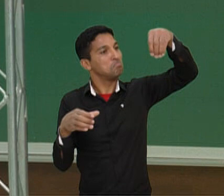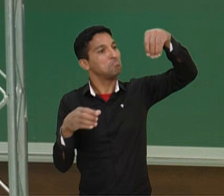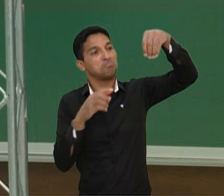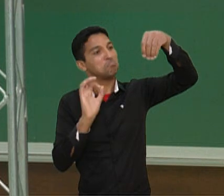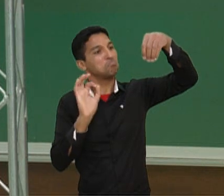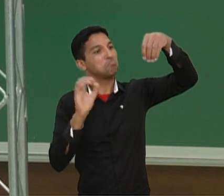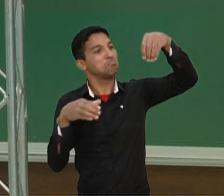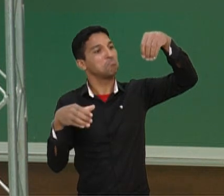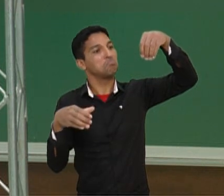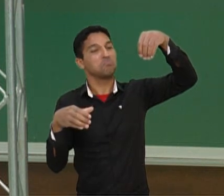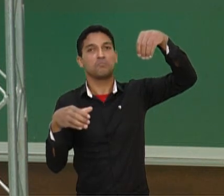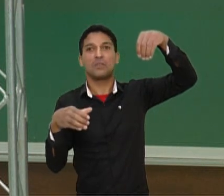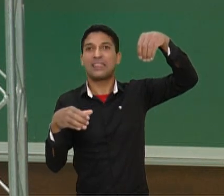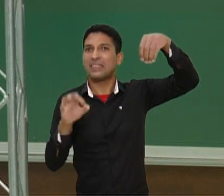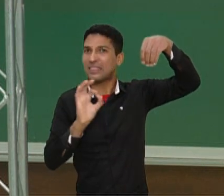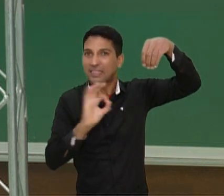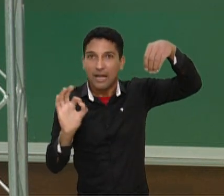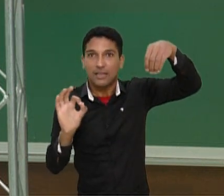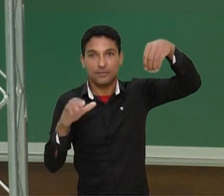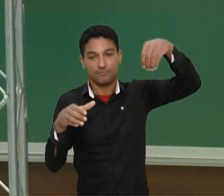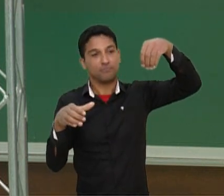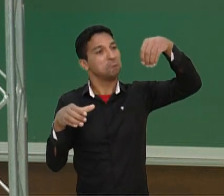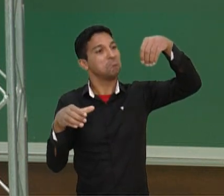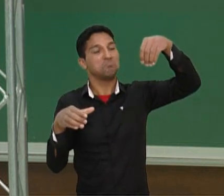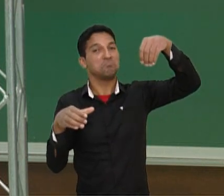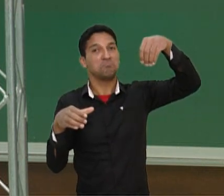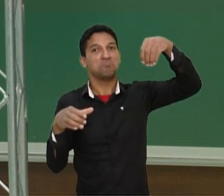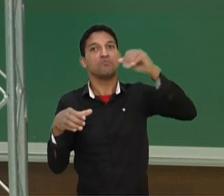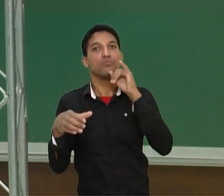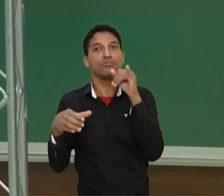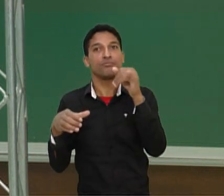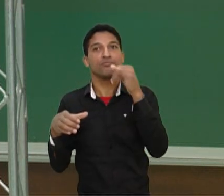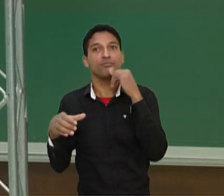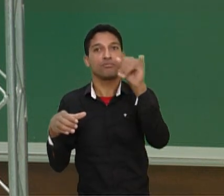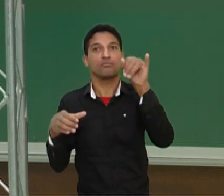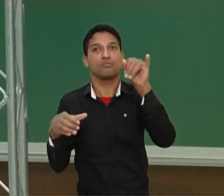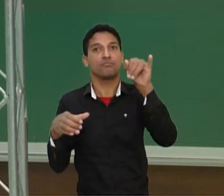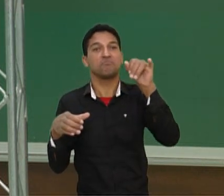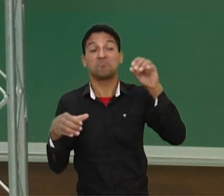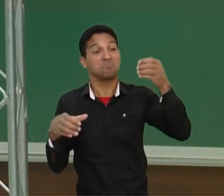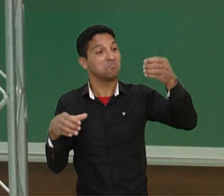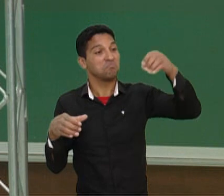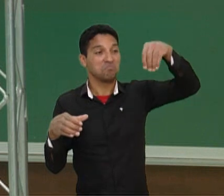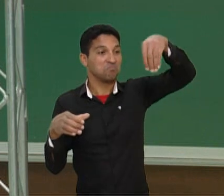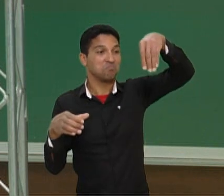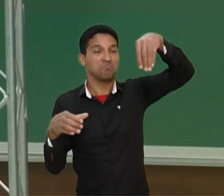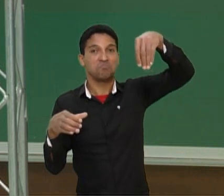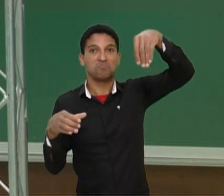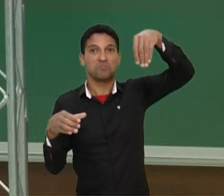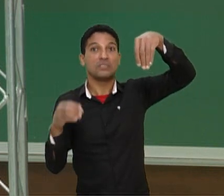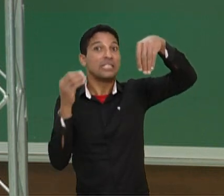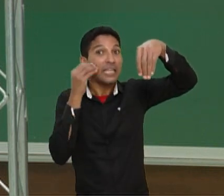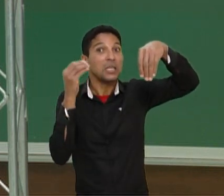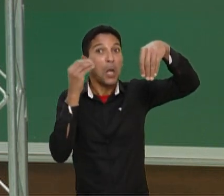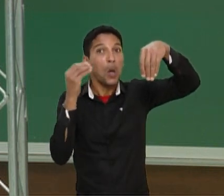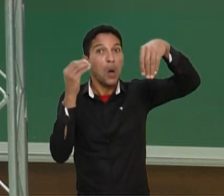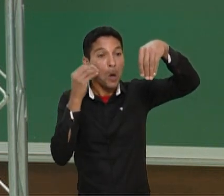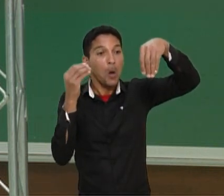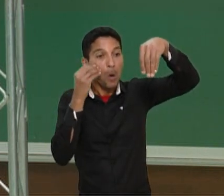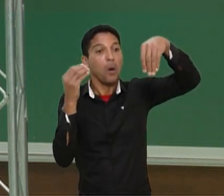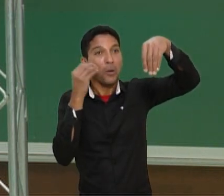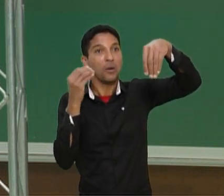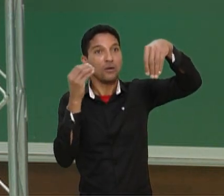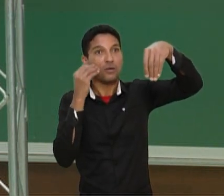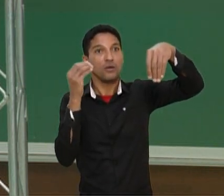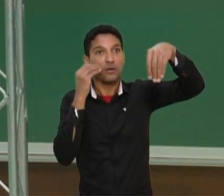Absolutamente nada. Não conduziu corrente elétrica. E ele foi tentando,